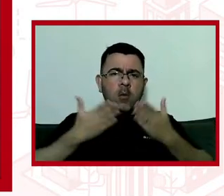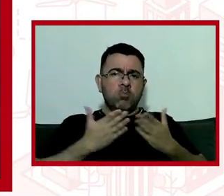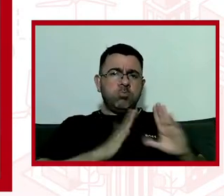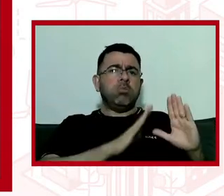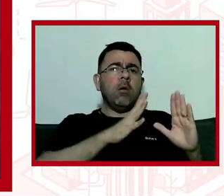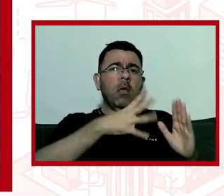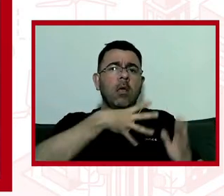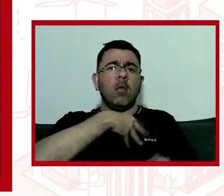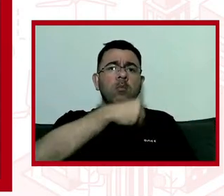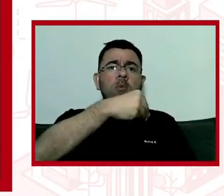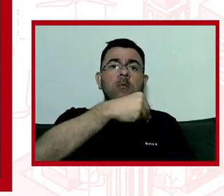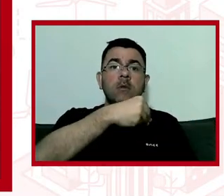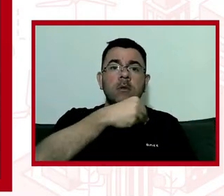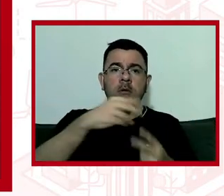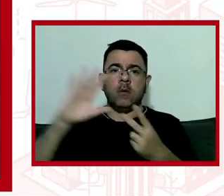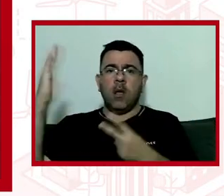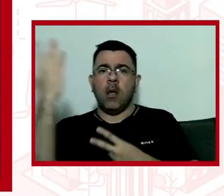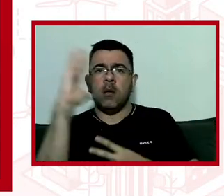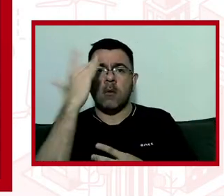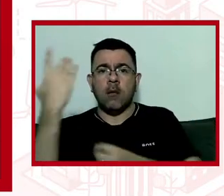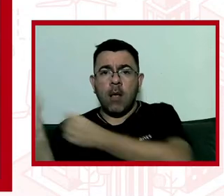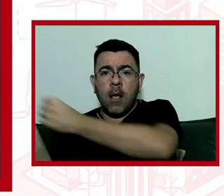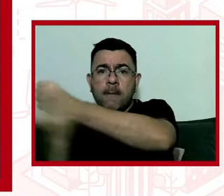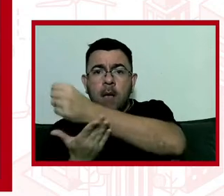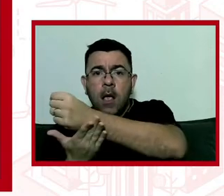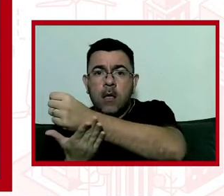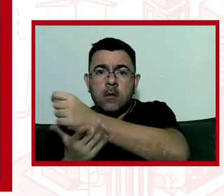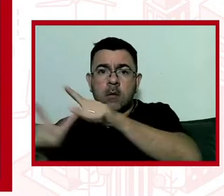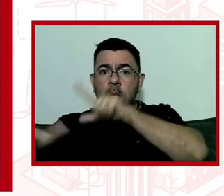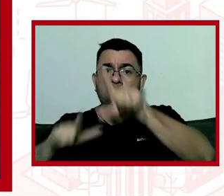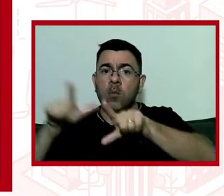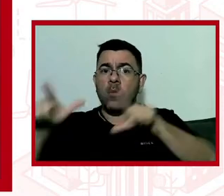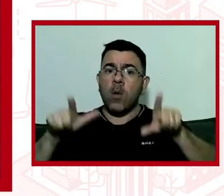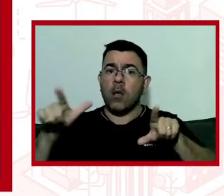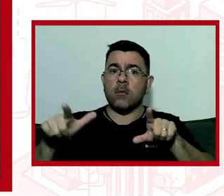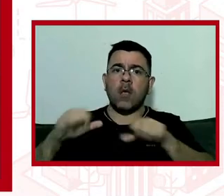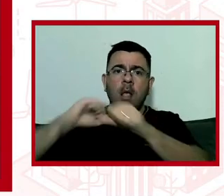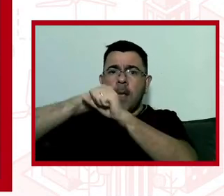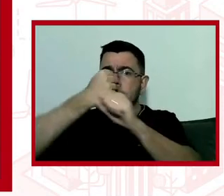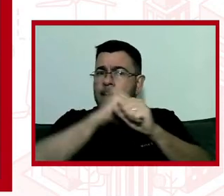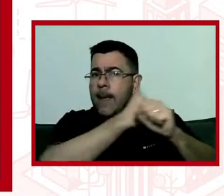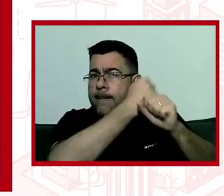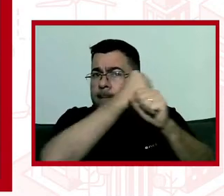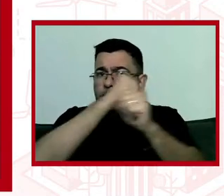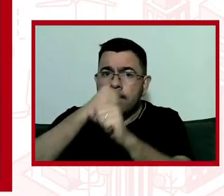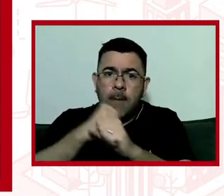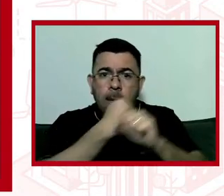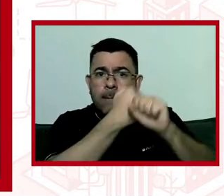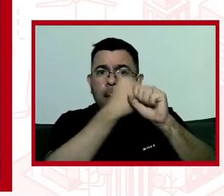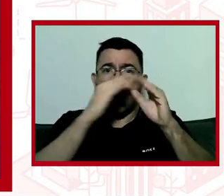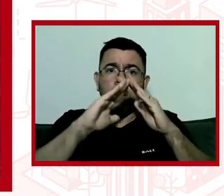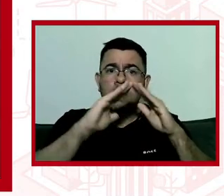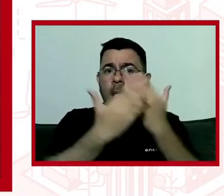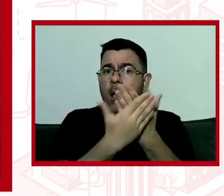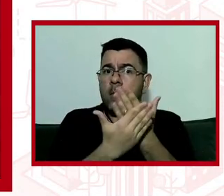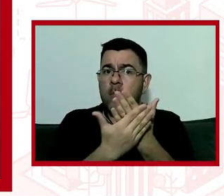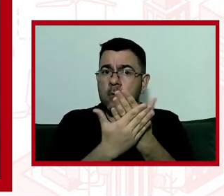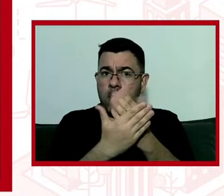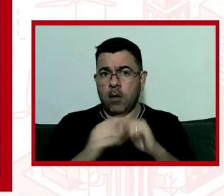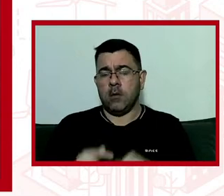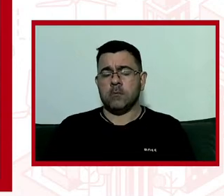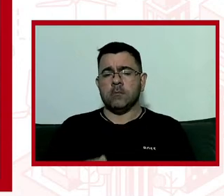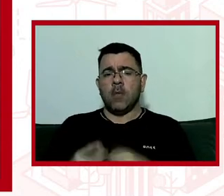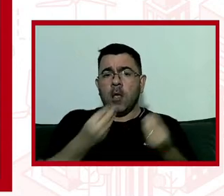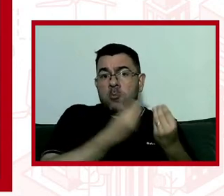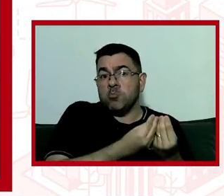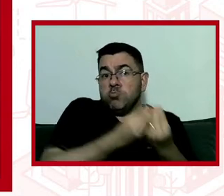uma árvore de uma iluminação é de uma obra de encosta é de uma construção de creche é de uma matrícula de uma criança é